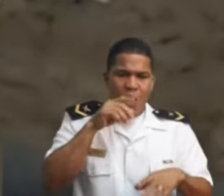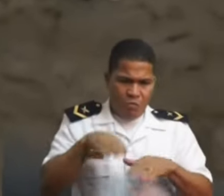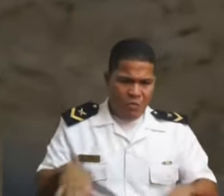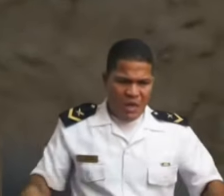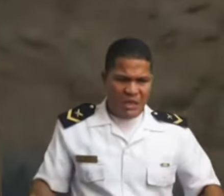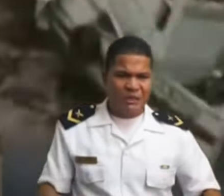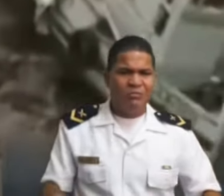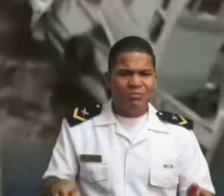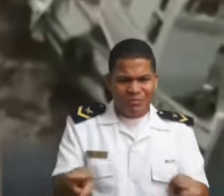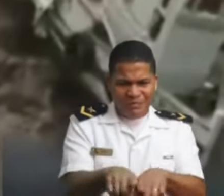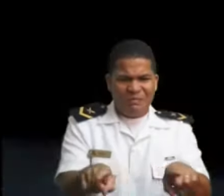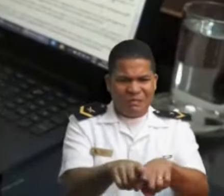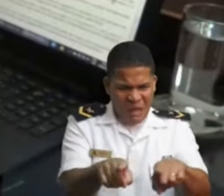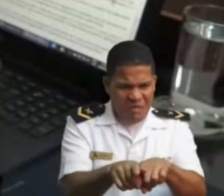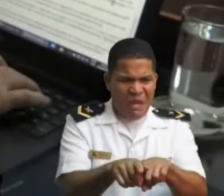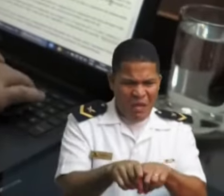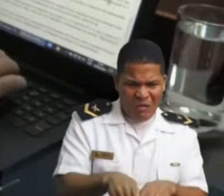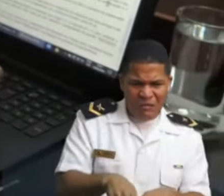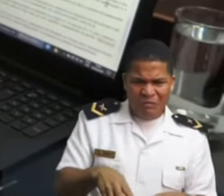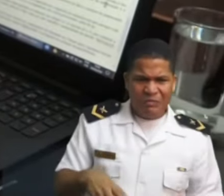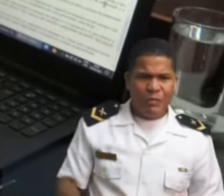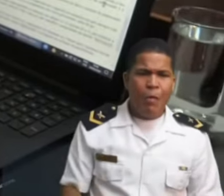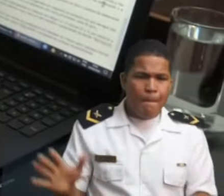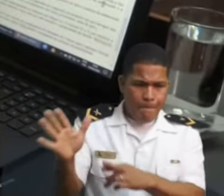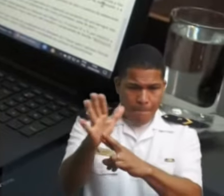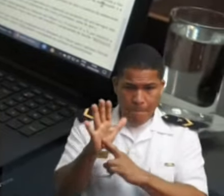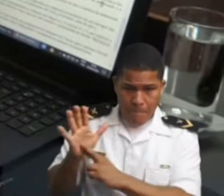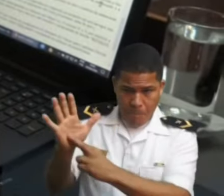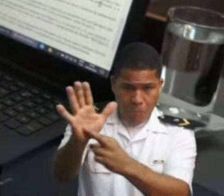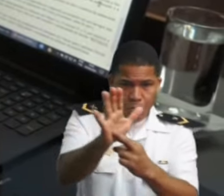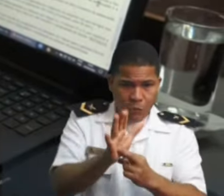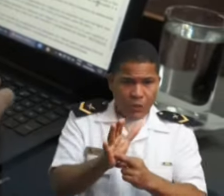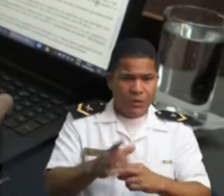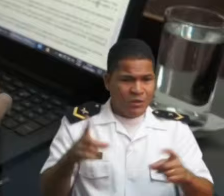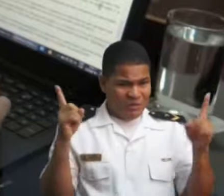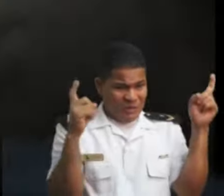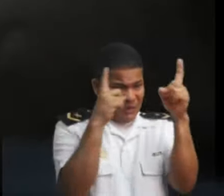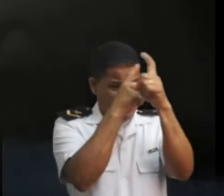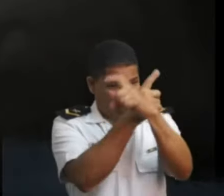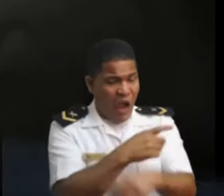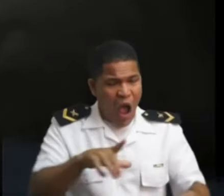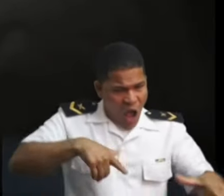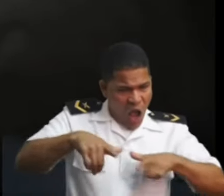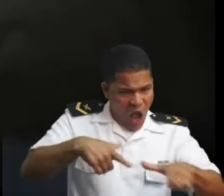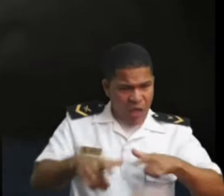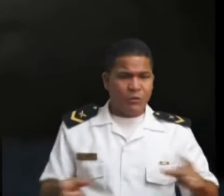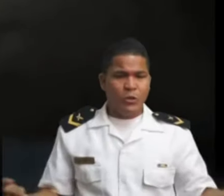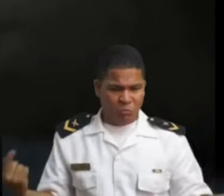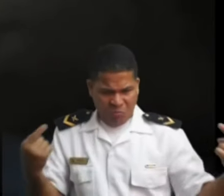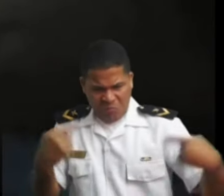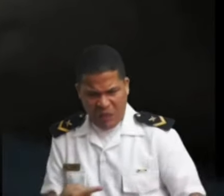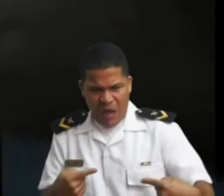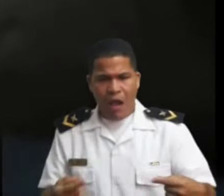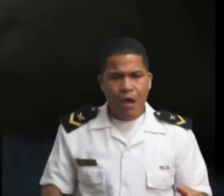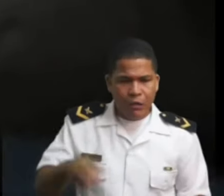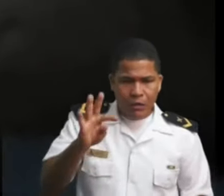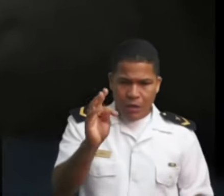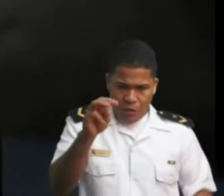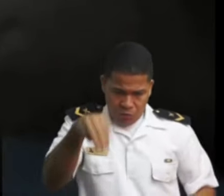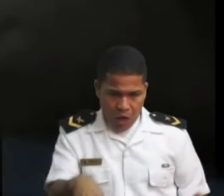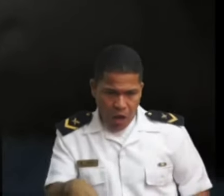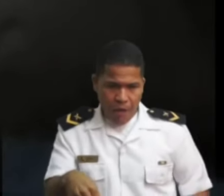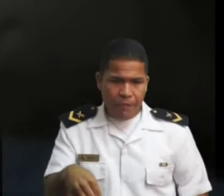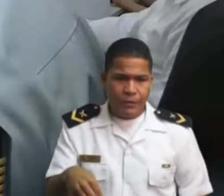Itamaracá, entre outros, revelam a complexidade do trabalho e os diferentes desafios enfrentados pela Corte do Mar em